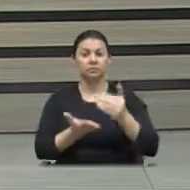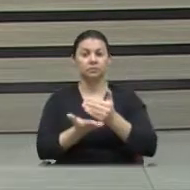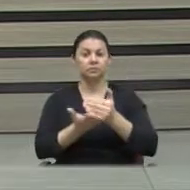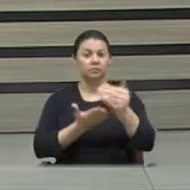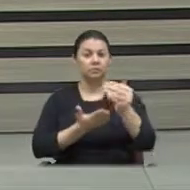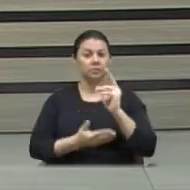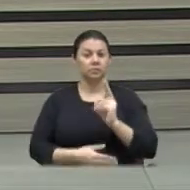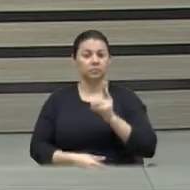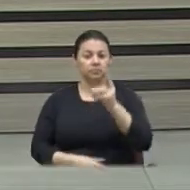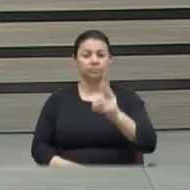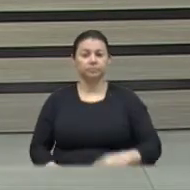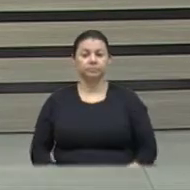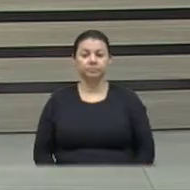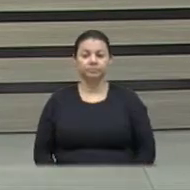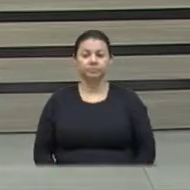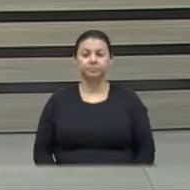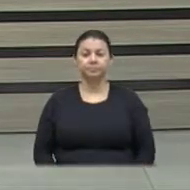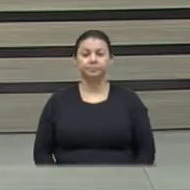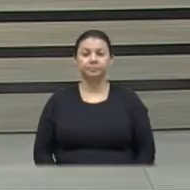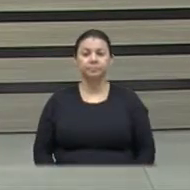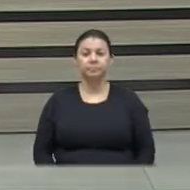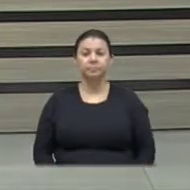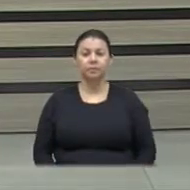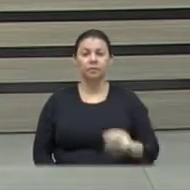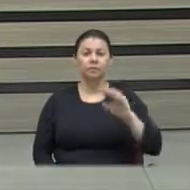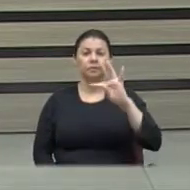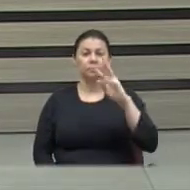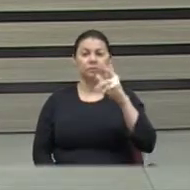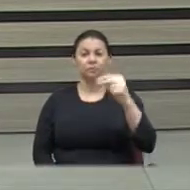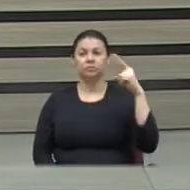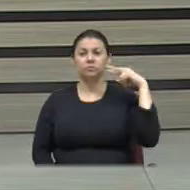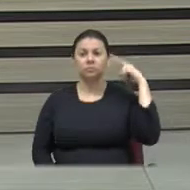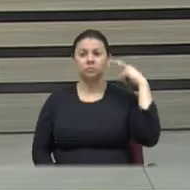lícito aos vereadores que registem presença